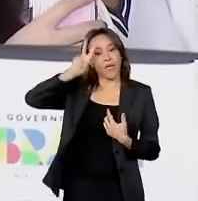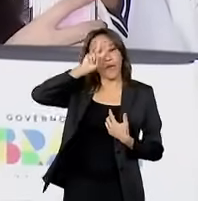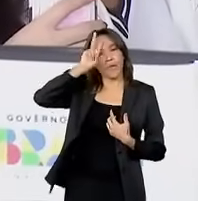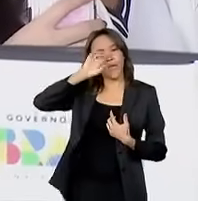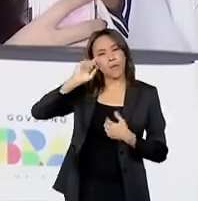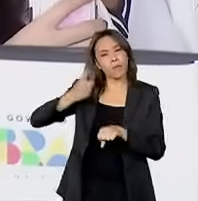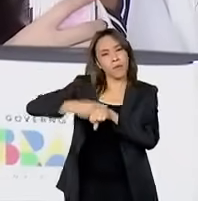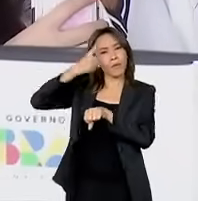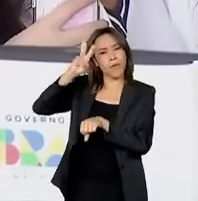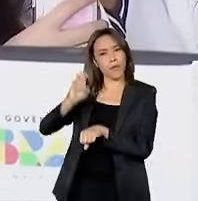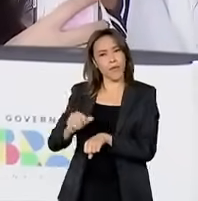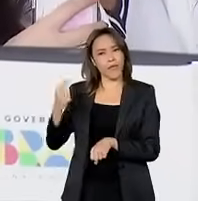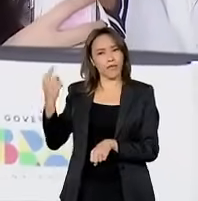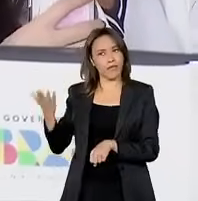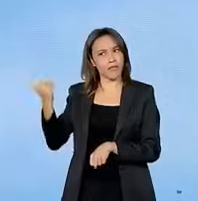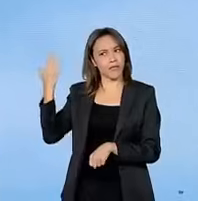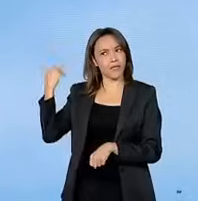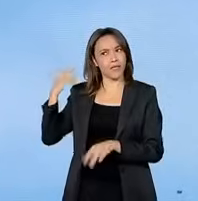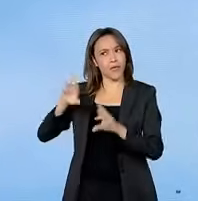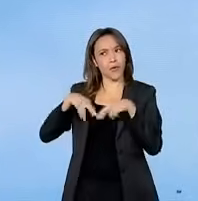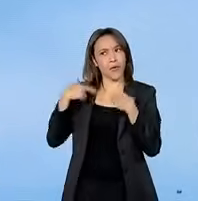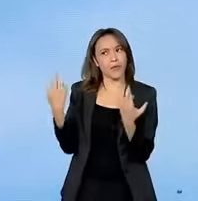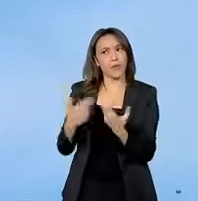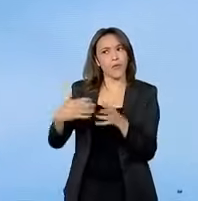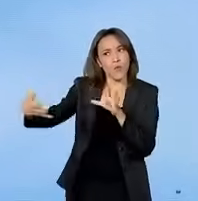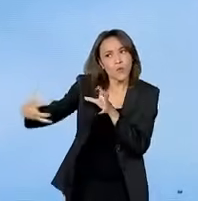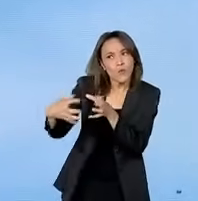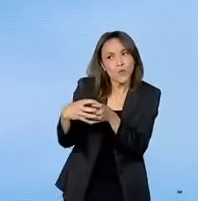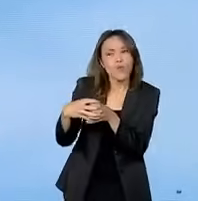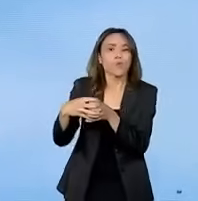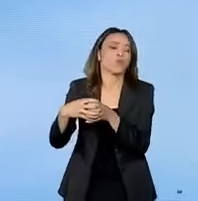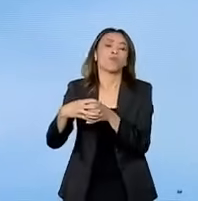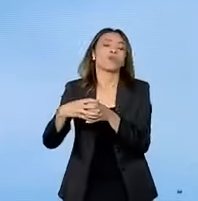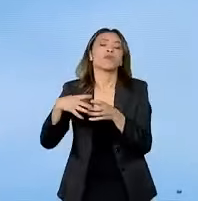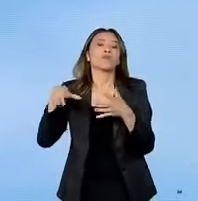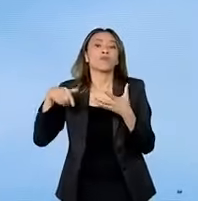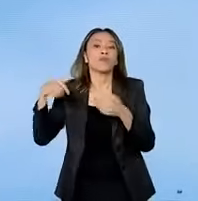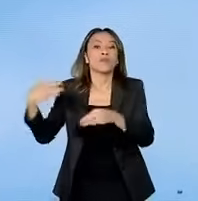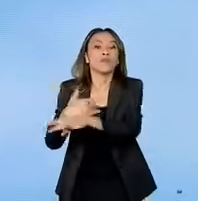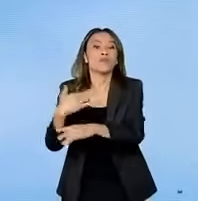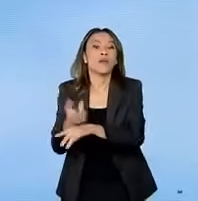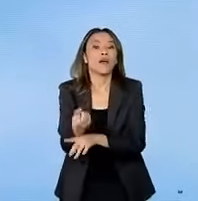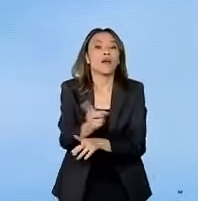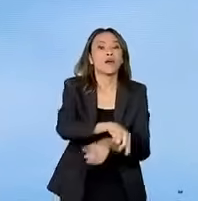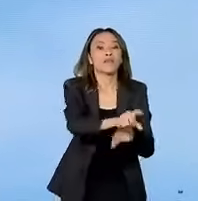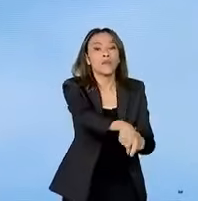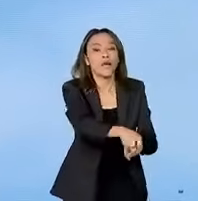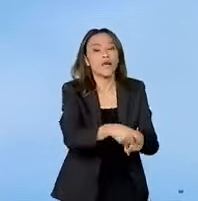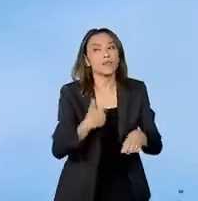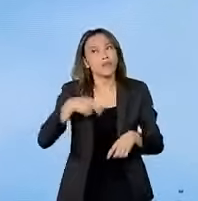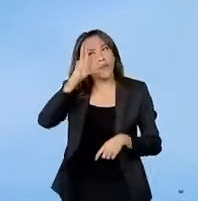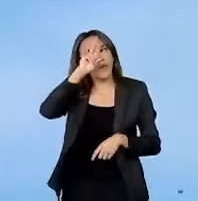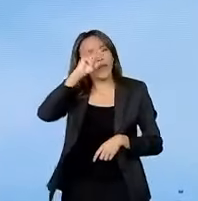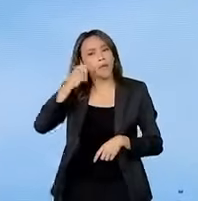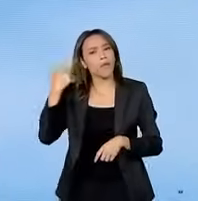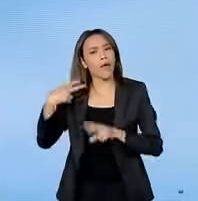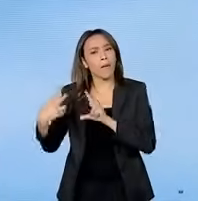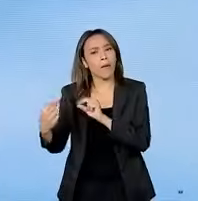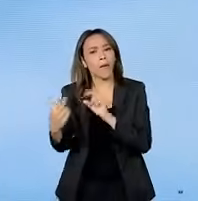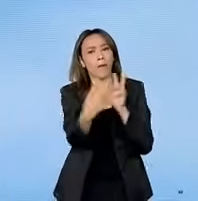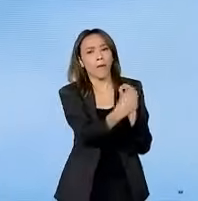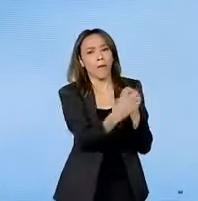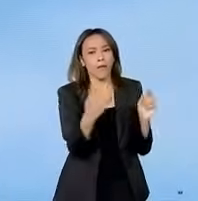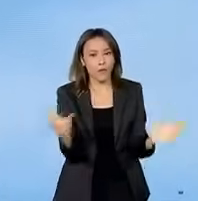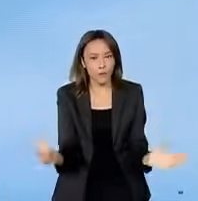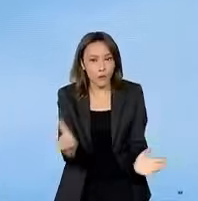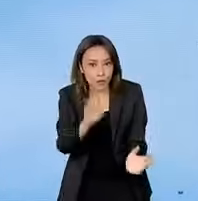eu reuni com as entidades rurais e urbanas. E hoje, aquela conversa que nós tivemos, o dia de hoje